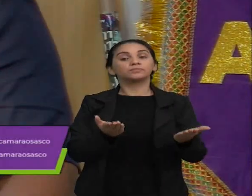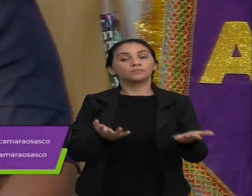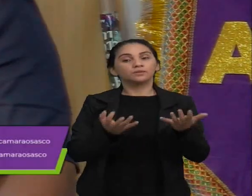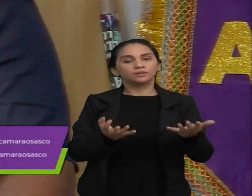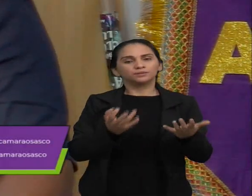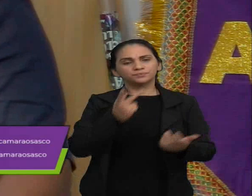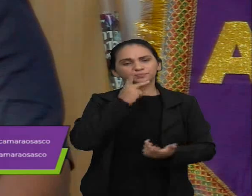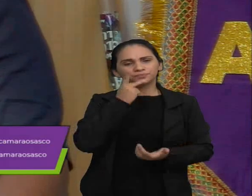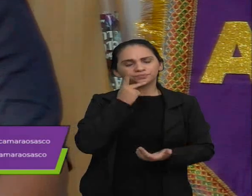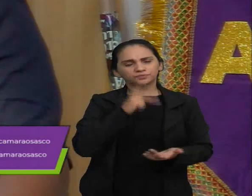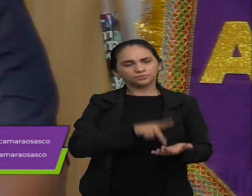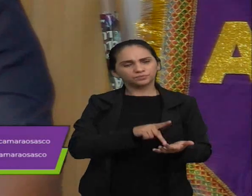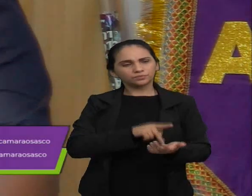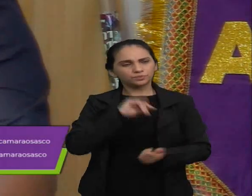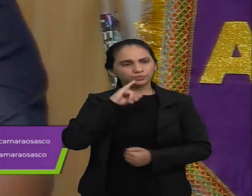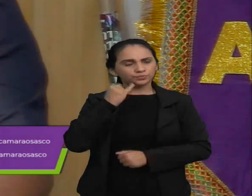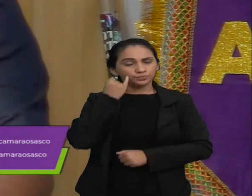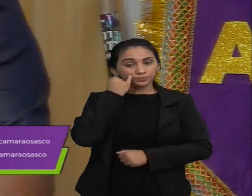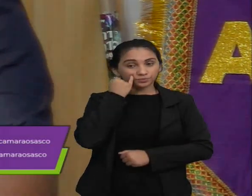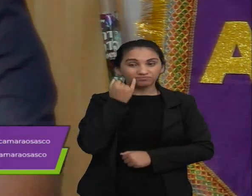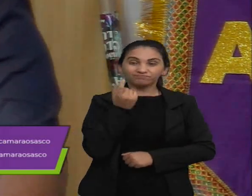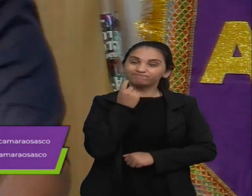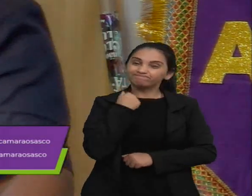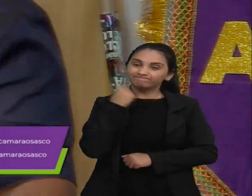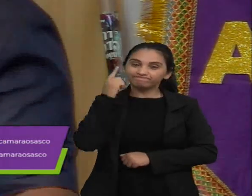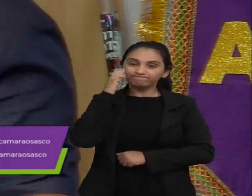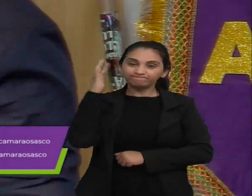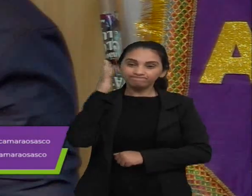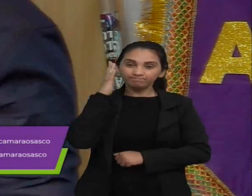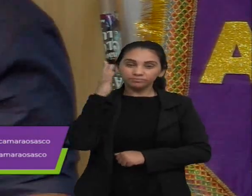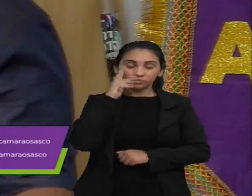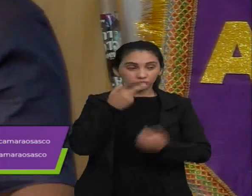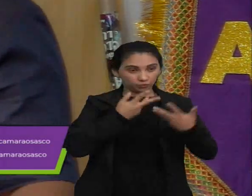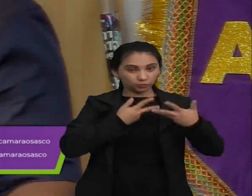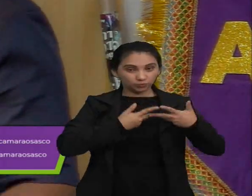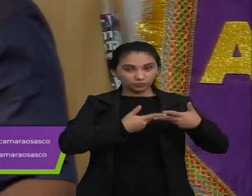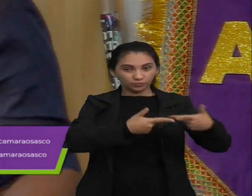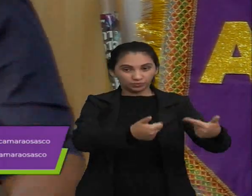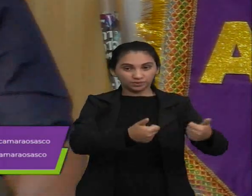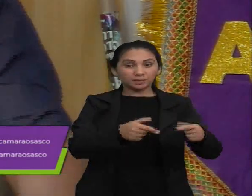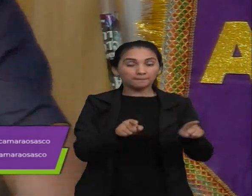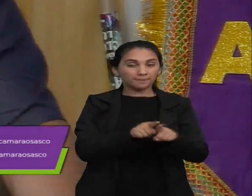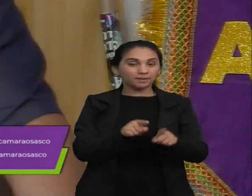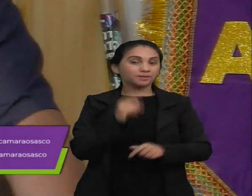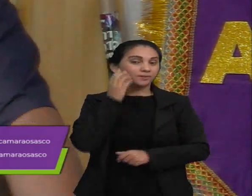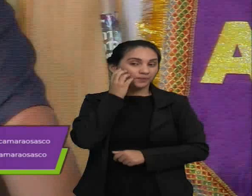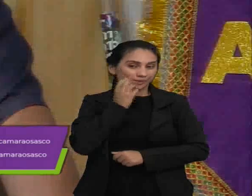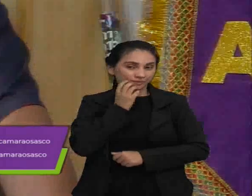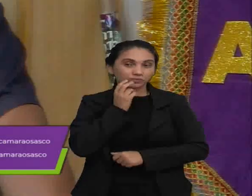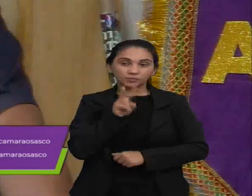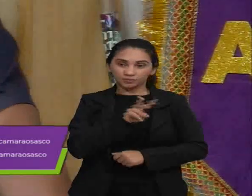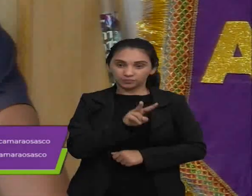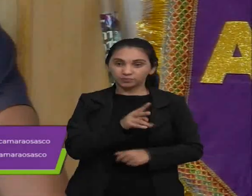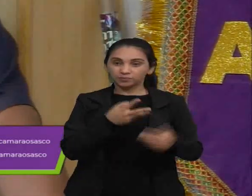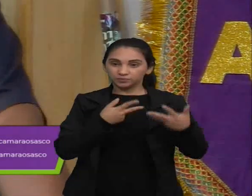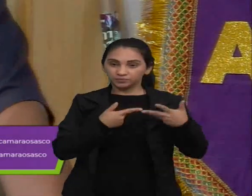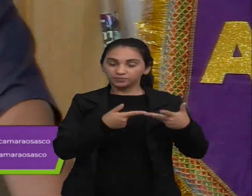fazer Juliana a gente veja bem quando vossa excelência me convidou junto com o Hermes para que a gente fizesse parte